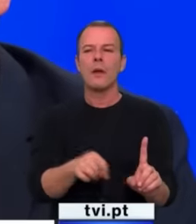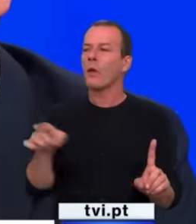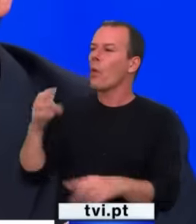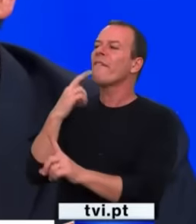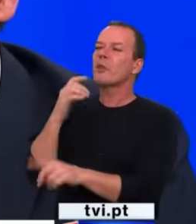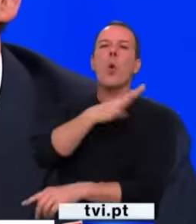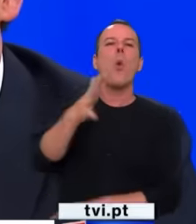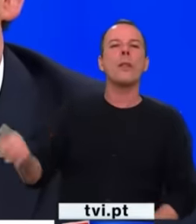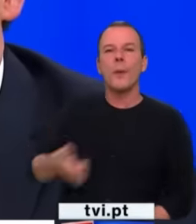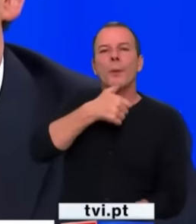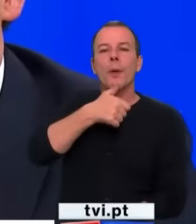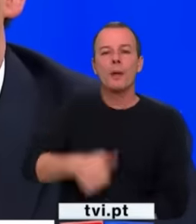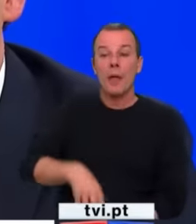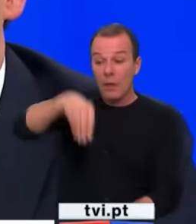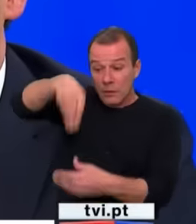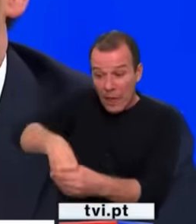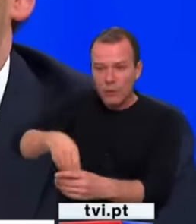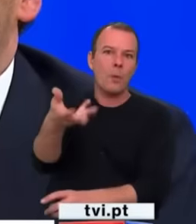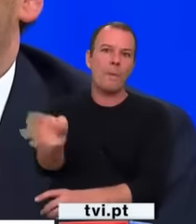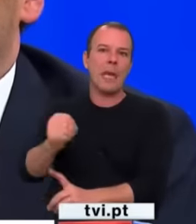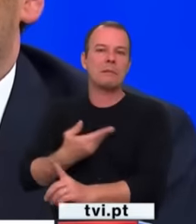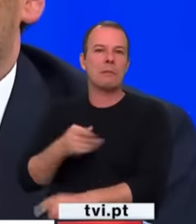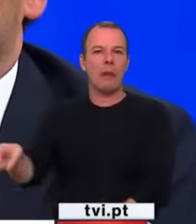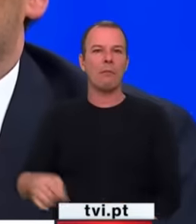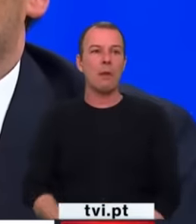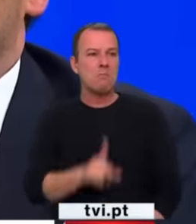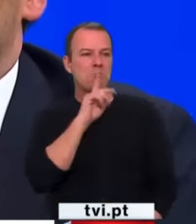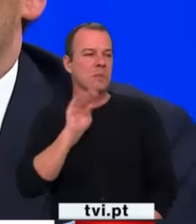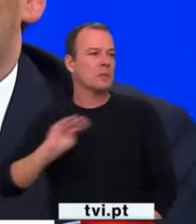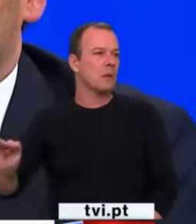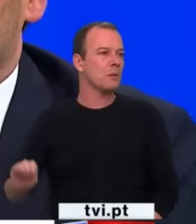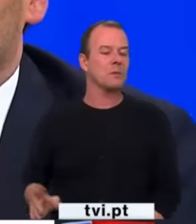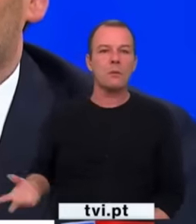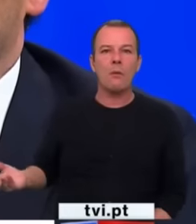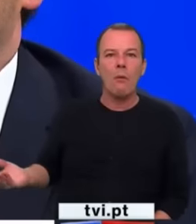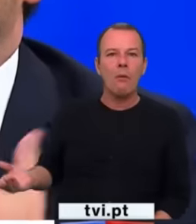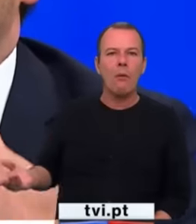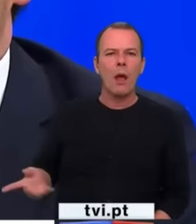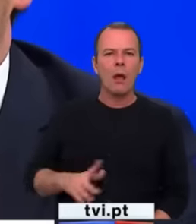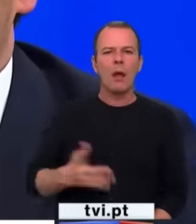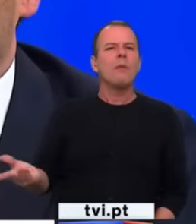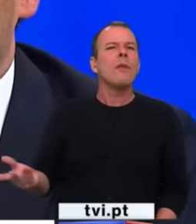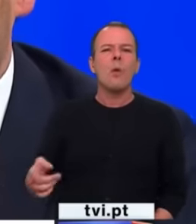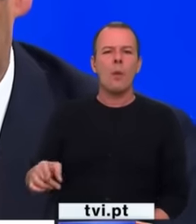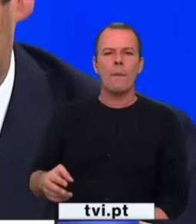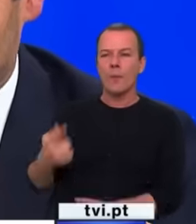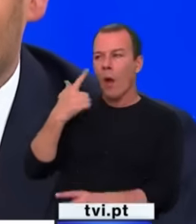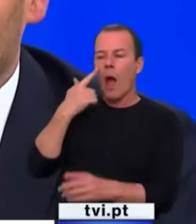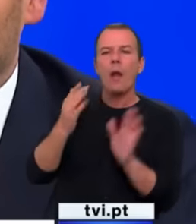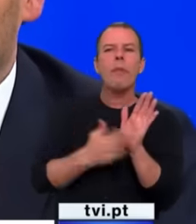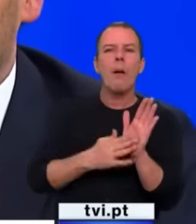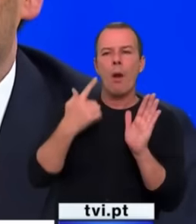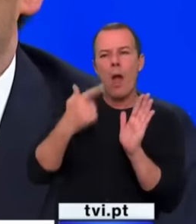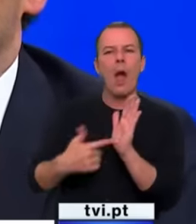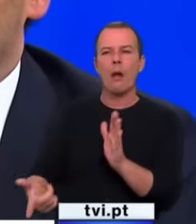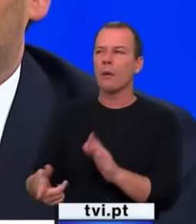André Ventura? Estava no PSD, não disse nada. E no 25 de Abril? Não, mas aqui estava. Onde é que eu andaria? Aqui estava